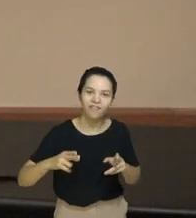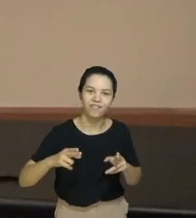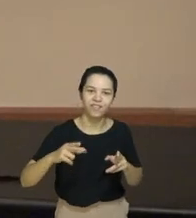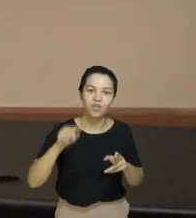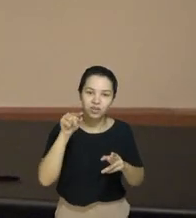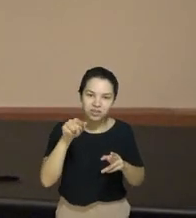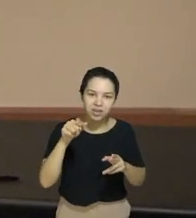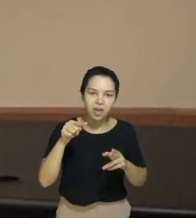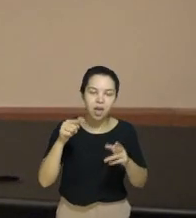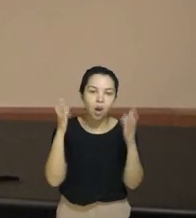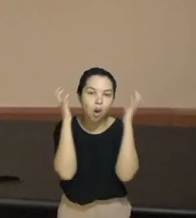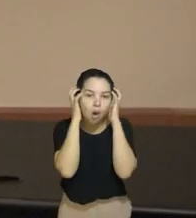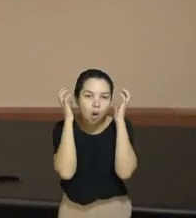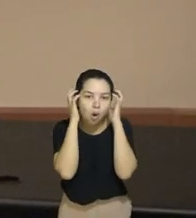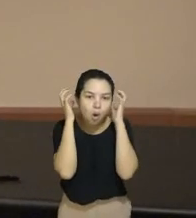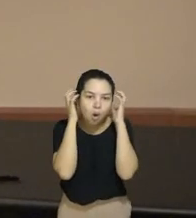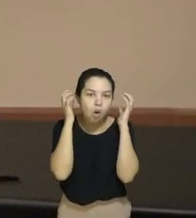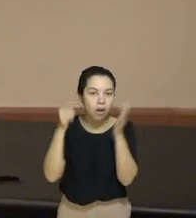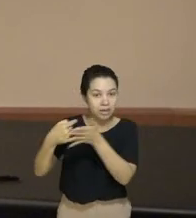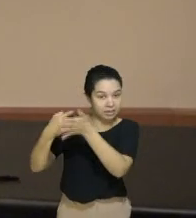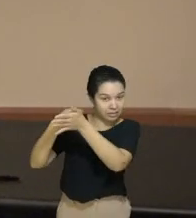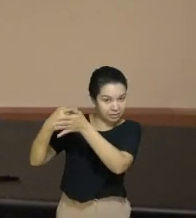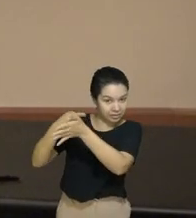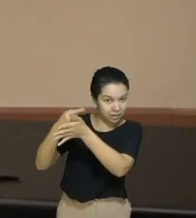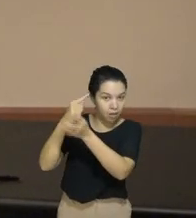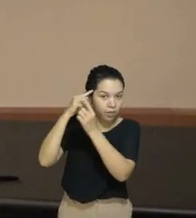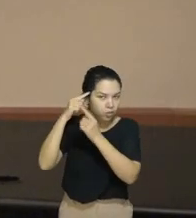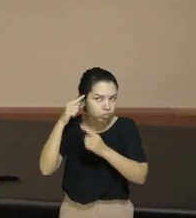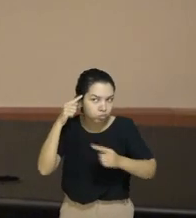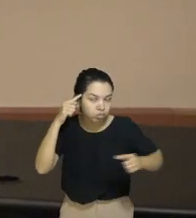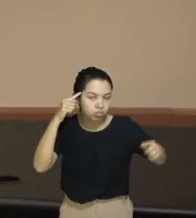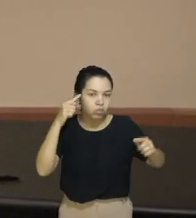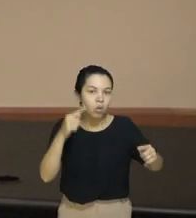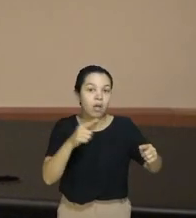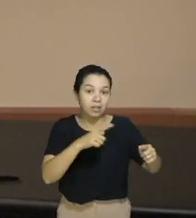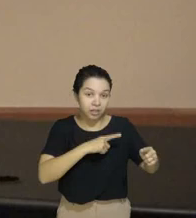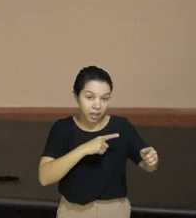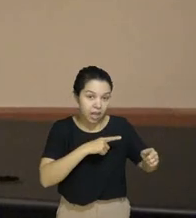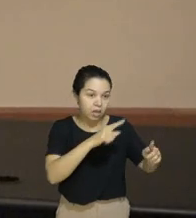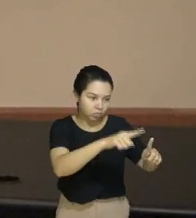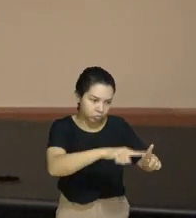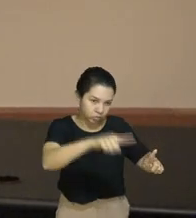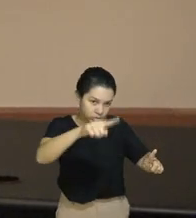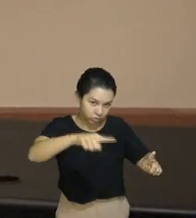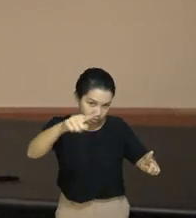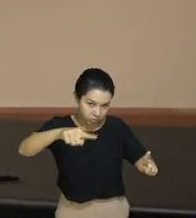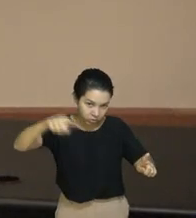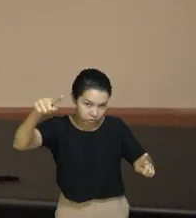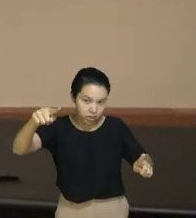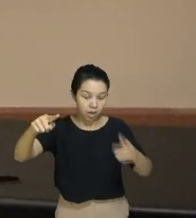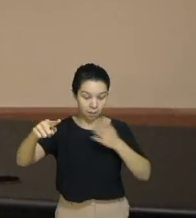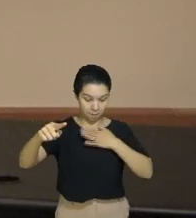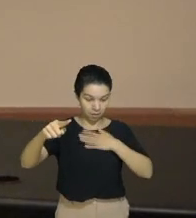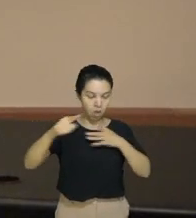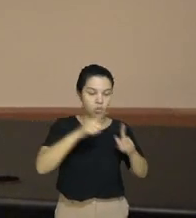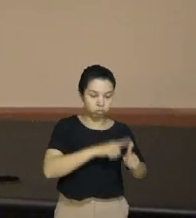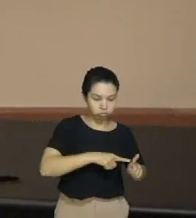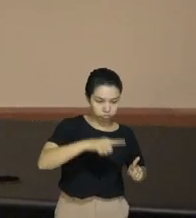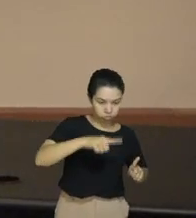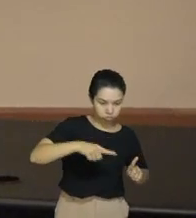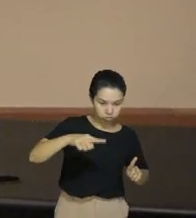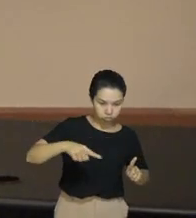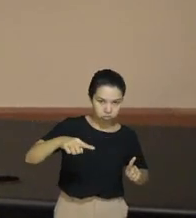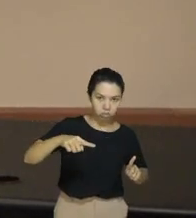que é esperado para aquela idade, naquele teste X, e o que, que eu consegui apresentar? Foi acima?